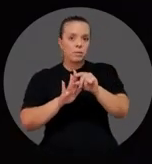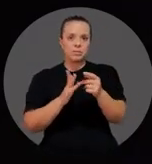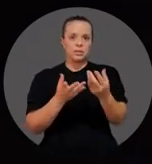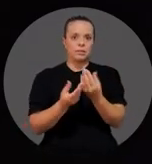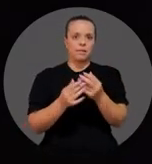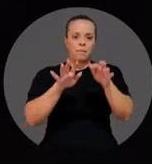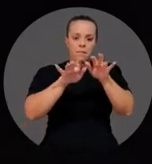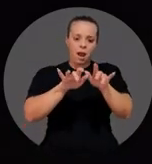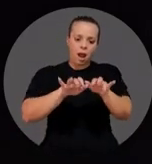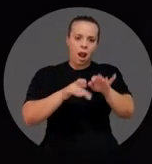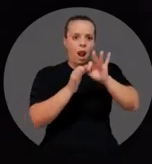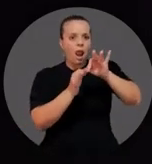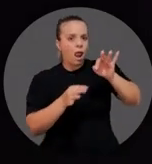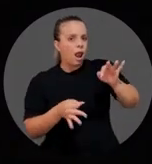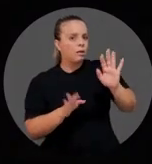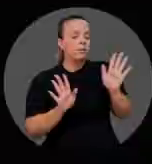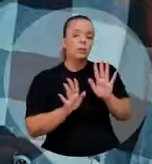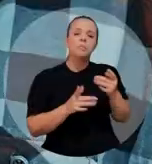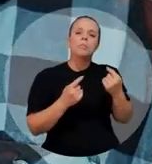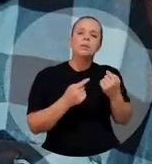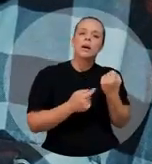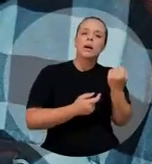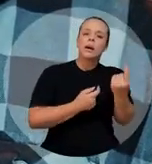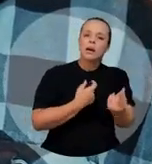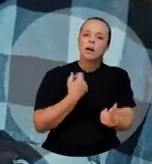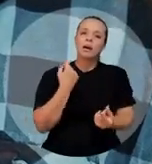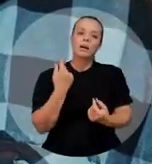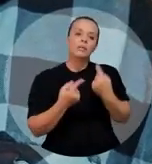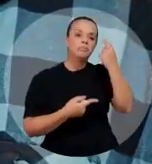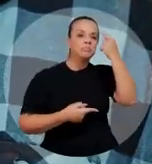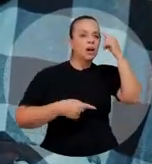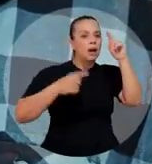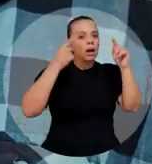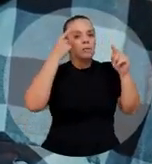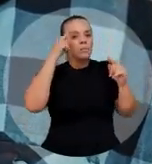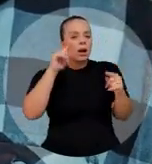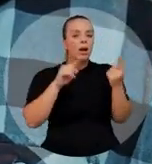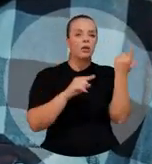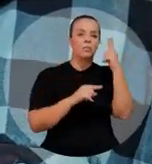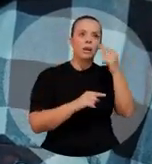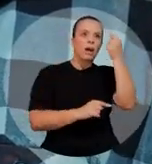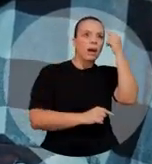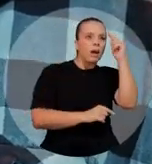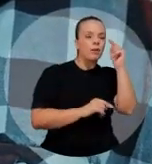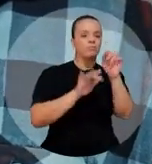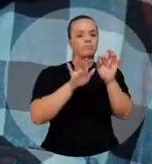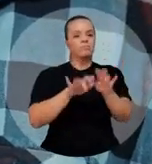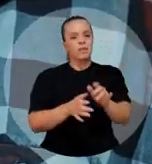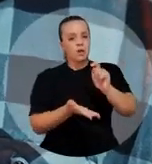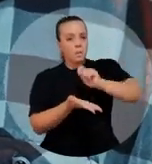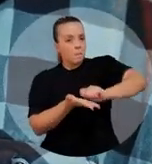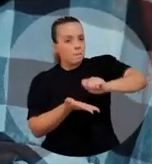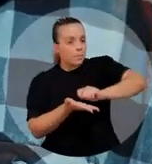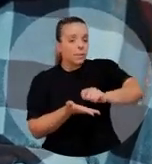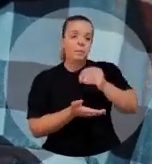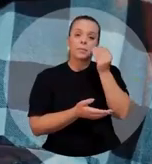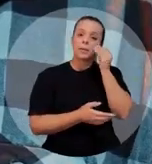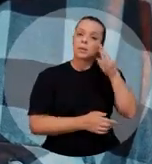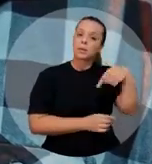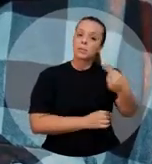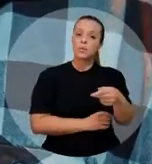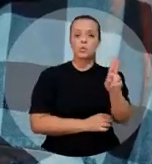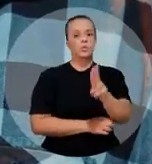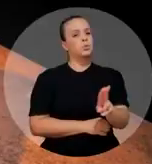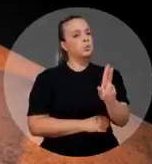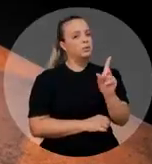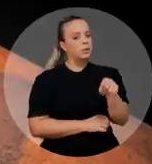ser páginas, não precisam ser ideias, assim. Sempre tá aquela coisa de transcrever as ideias pra algum papel pra você